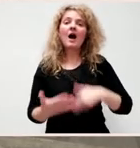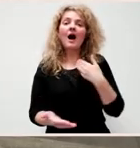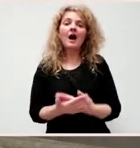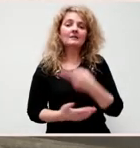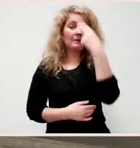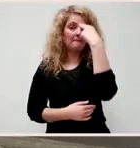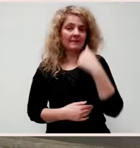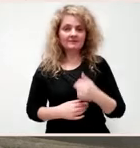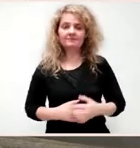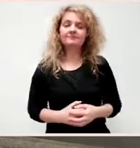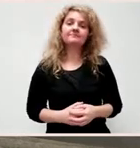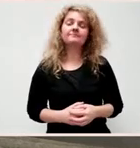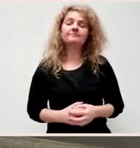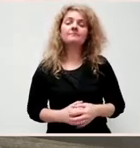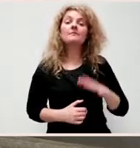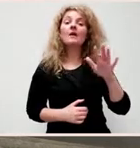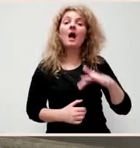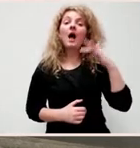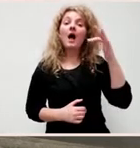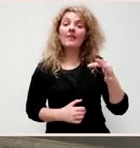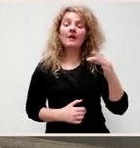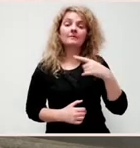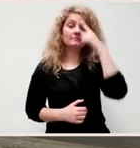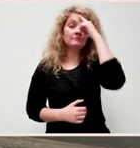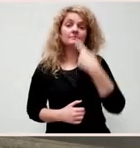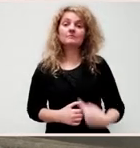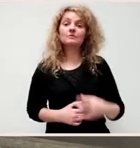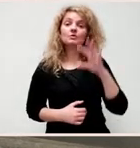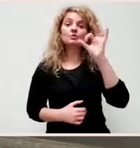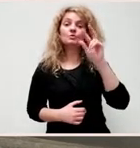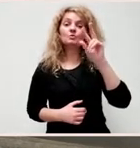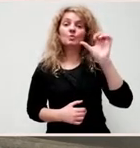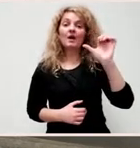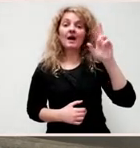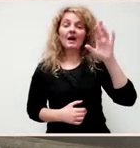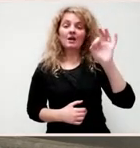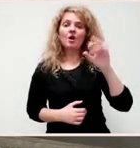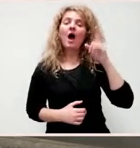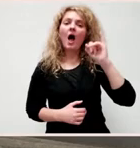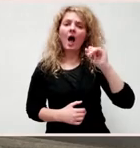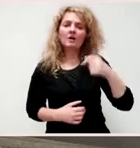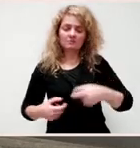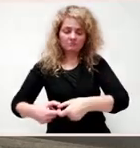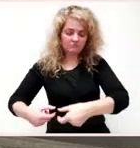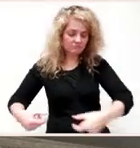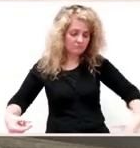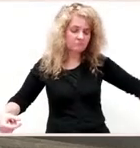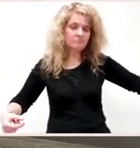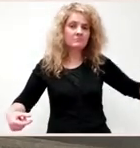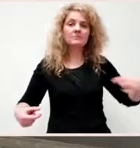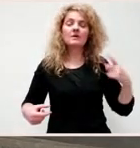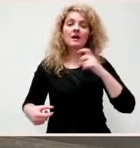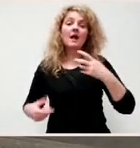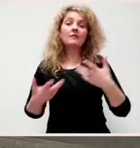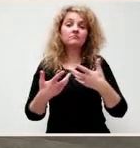ata os pés. Ademais da representación de Suero, temos tamén unha inscripción ou un epitafio, que